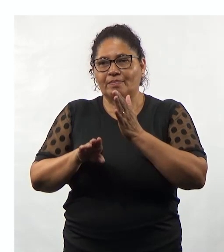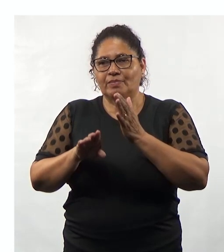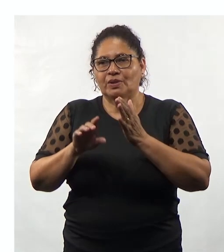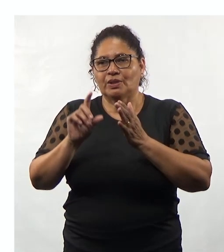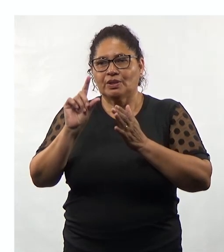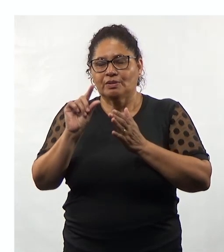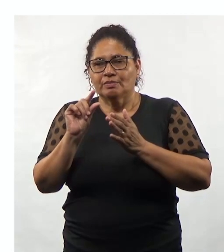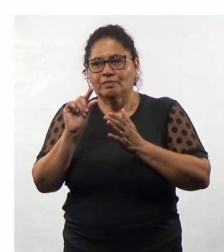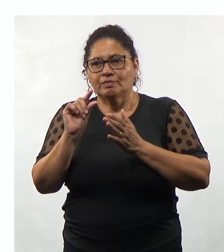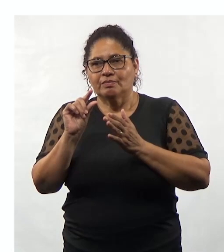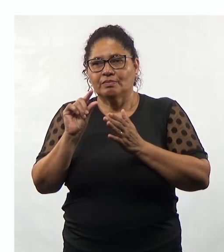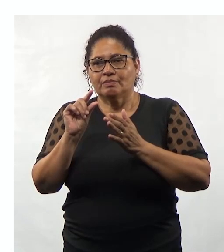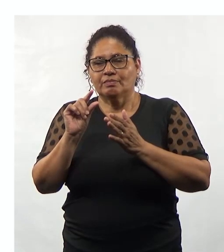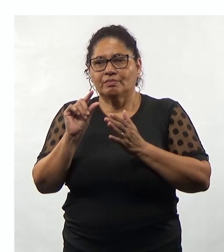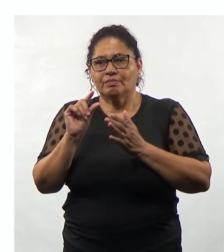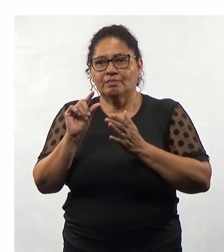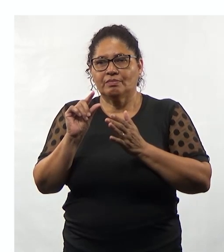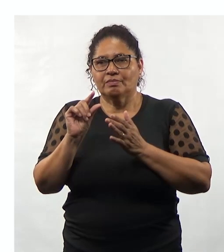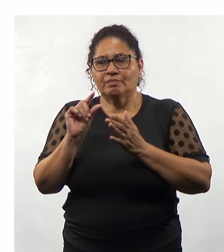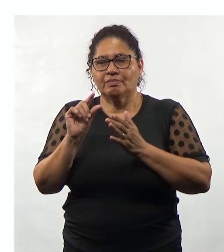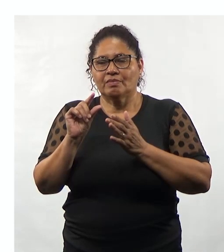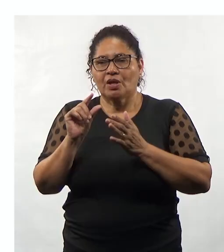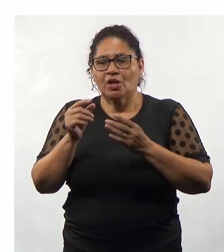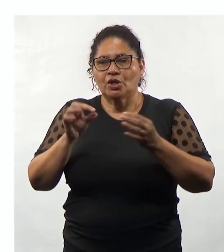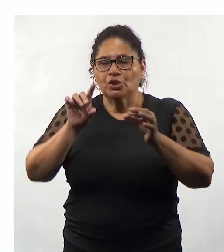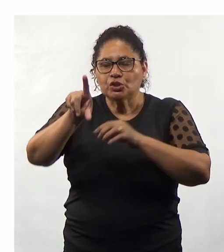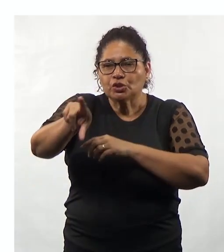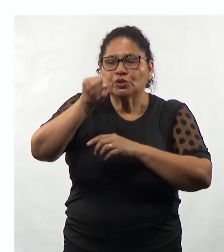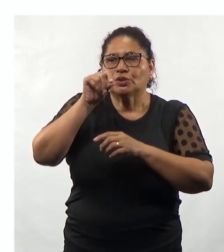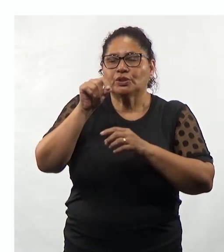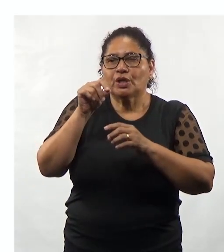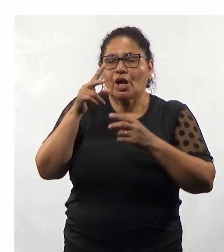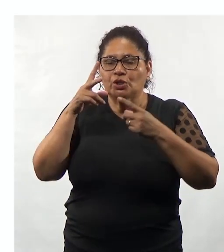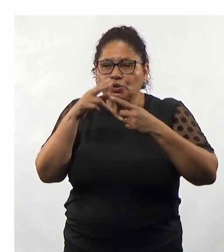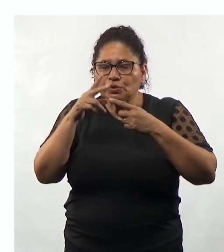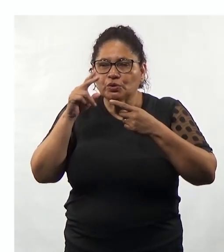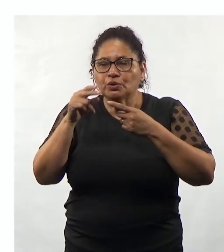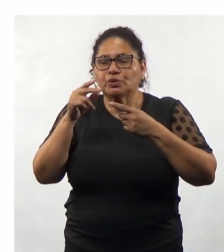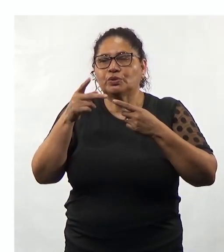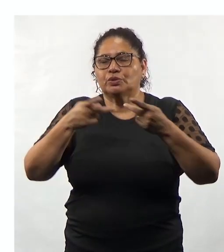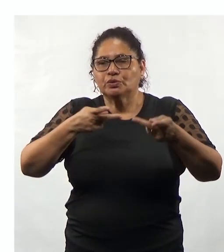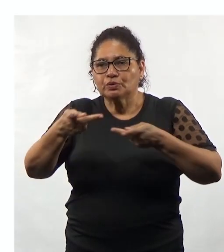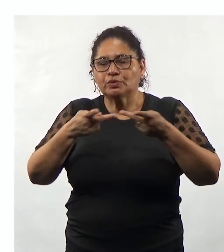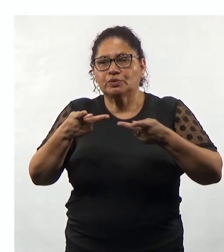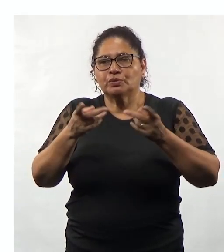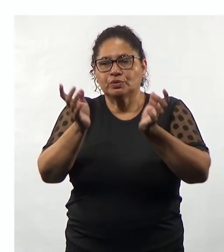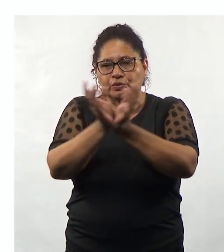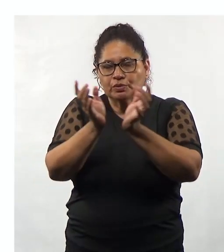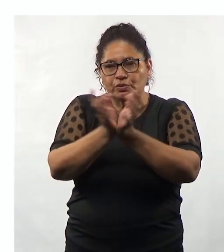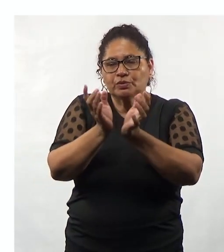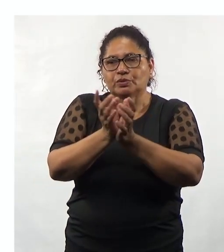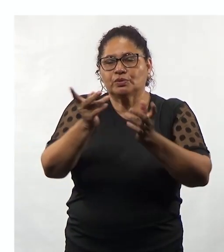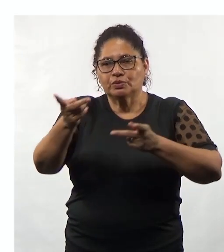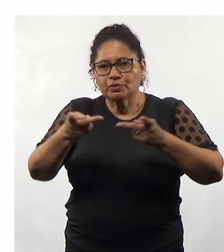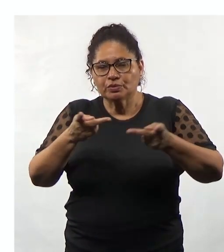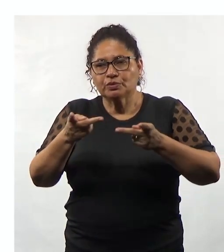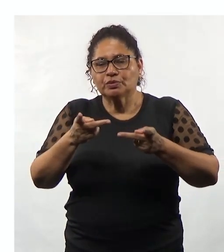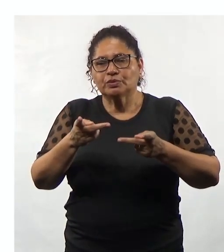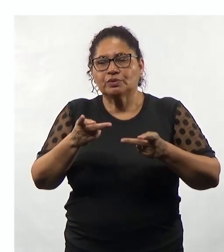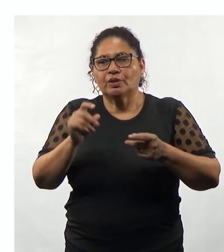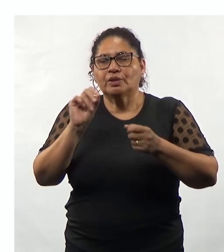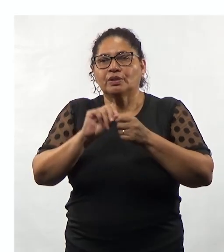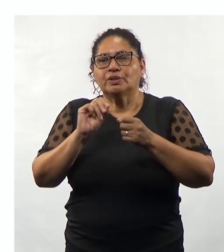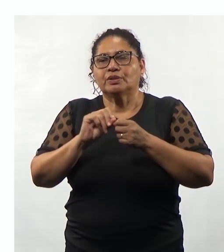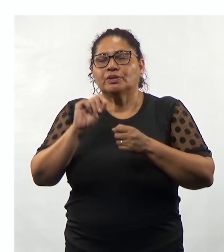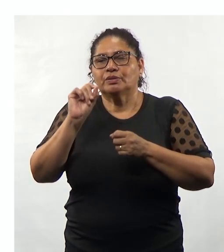de selecionar, de cortar projetos, né? De classificar projetos. E aí a gente faz o